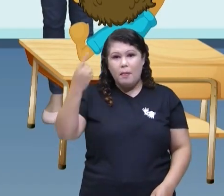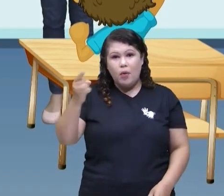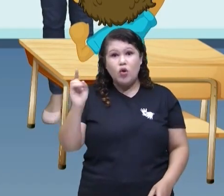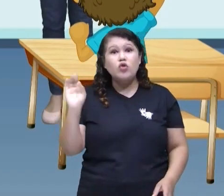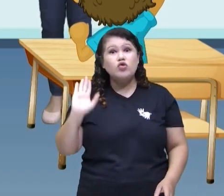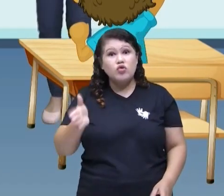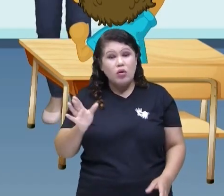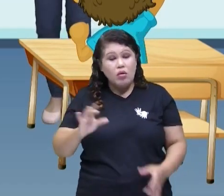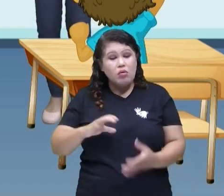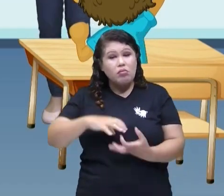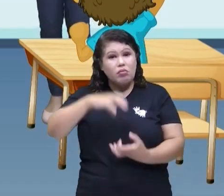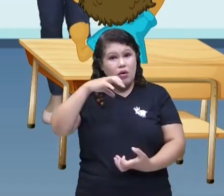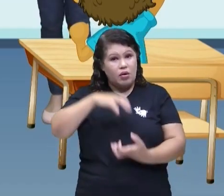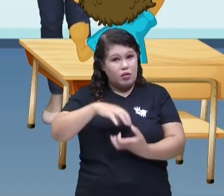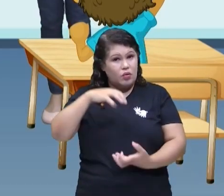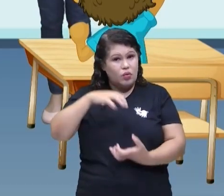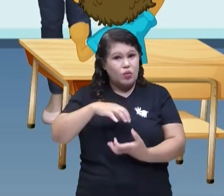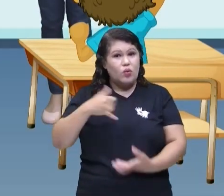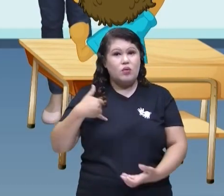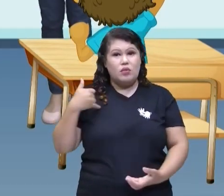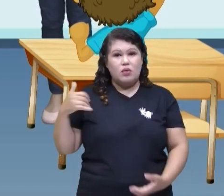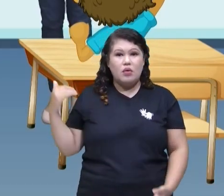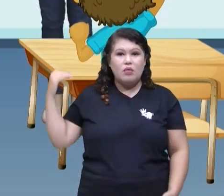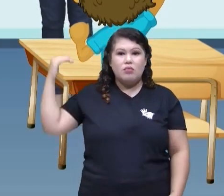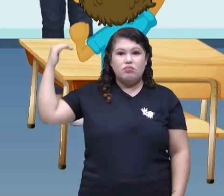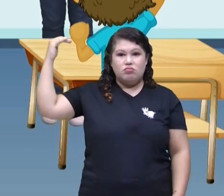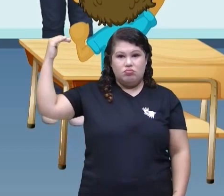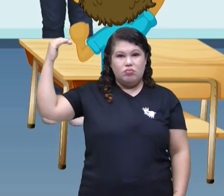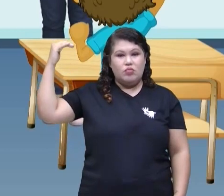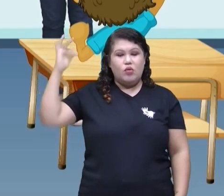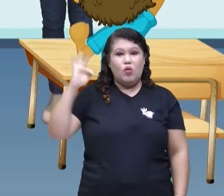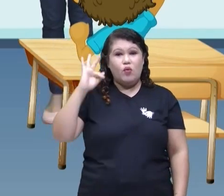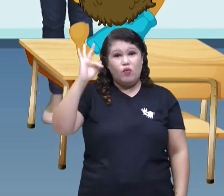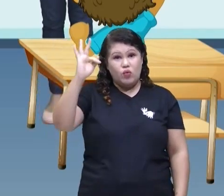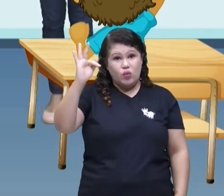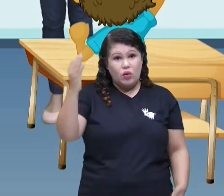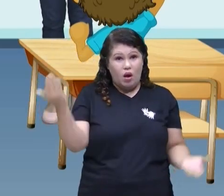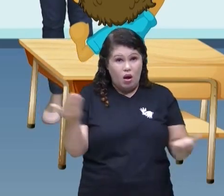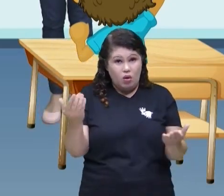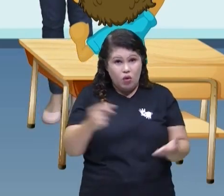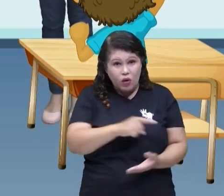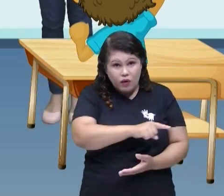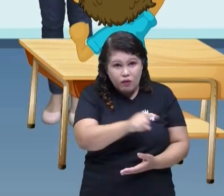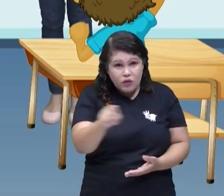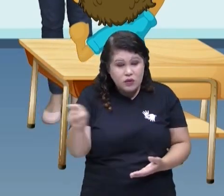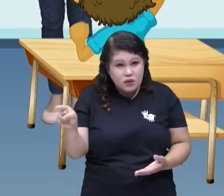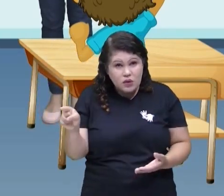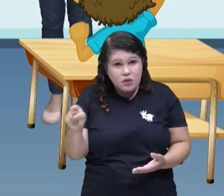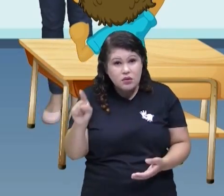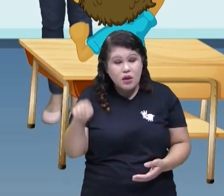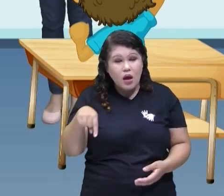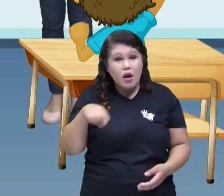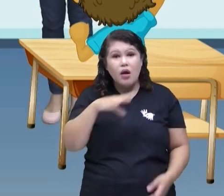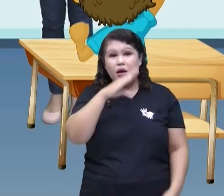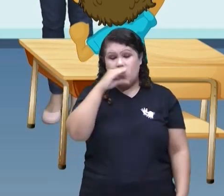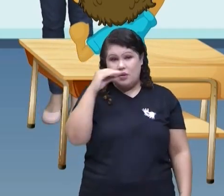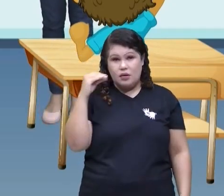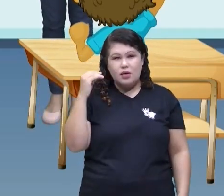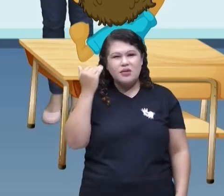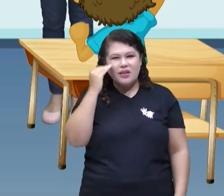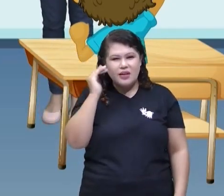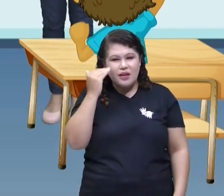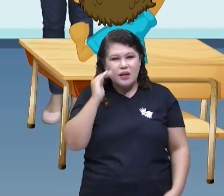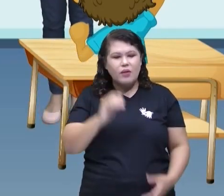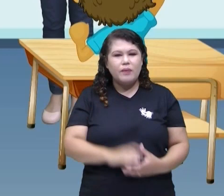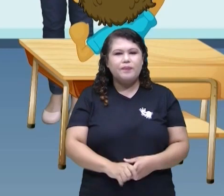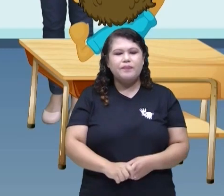adultos, porque é algo que ainda vai acontecer. Mas agora vocês são crianças, entenderam? Qual foi a